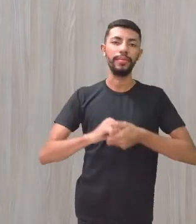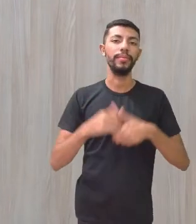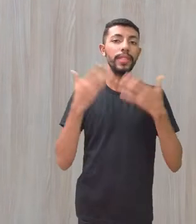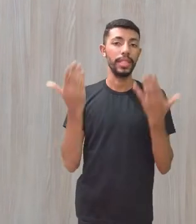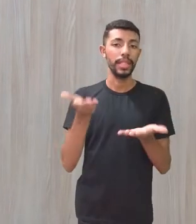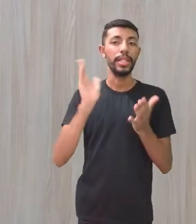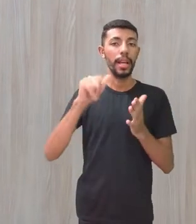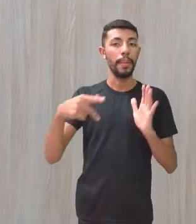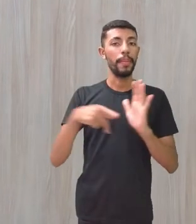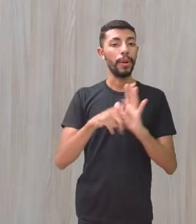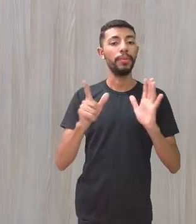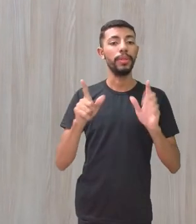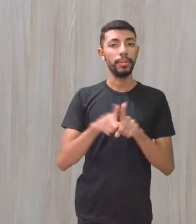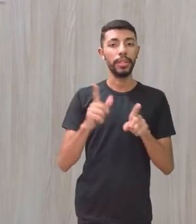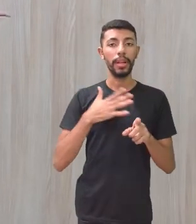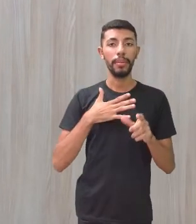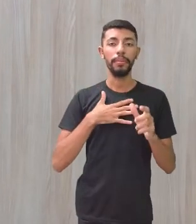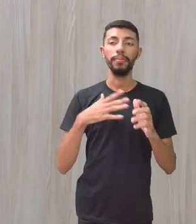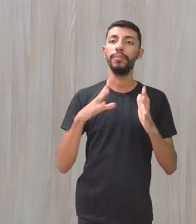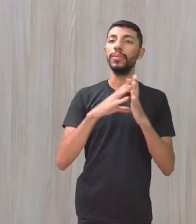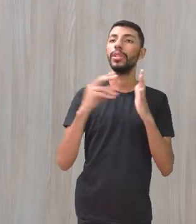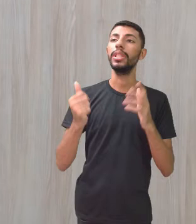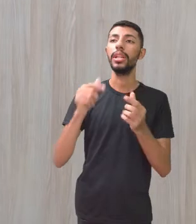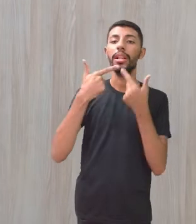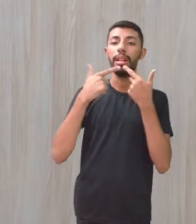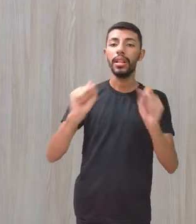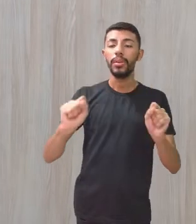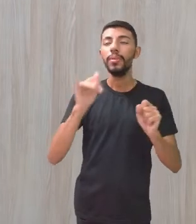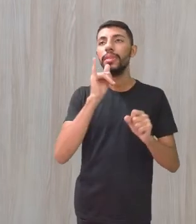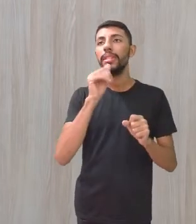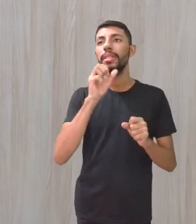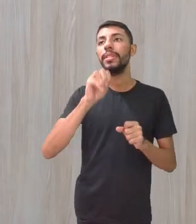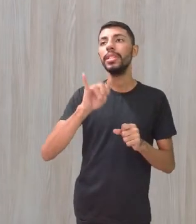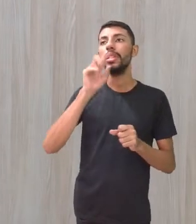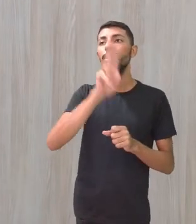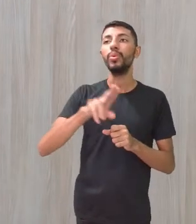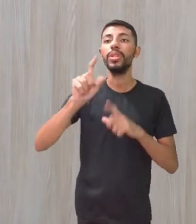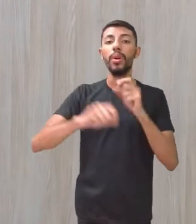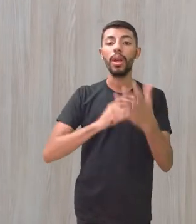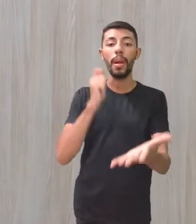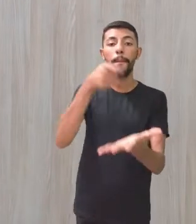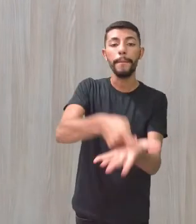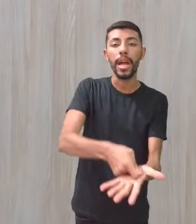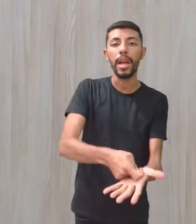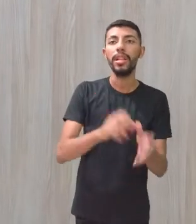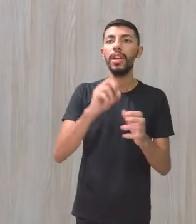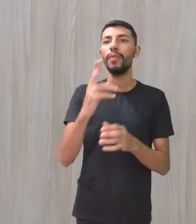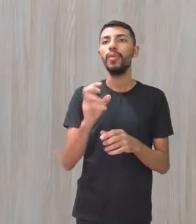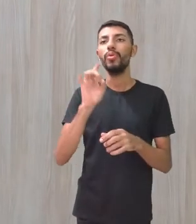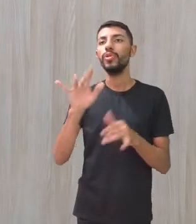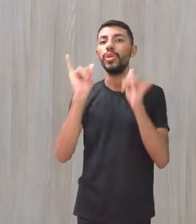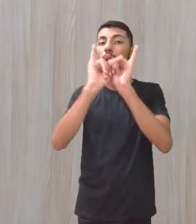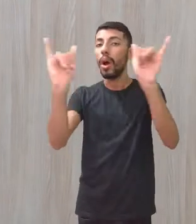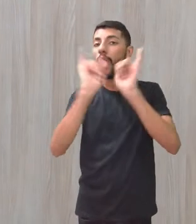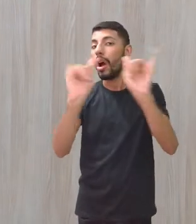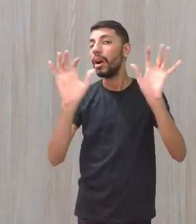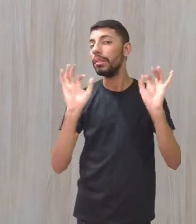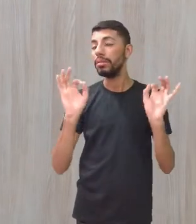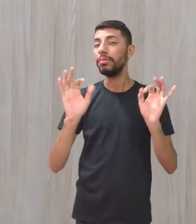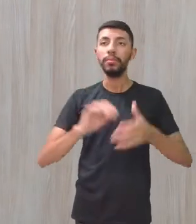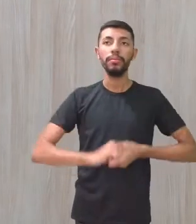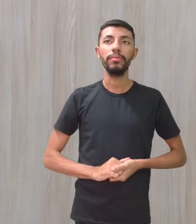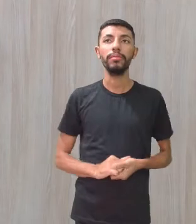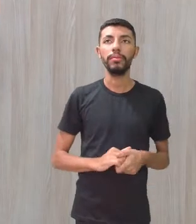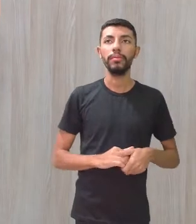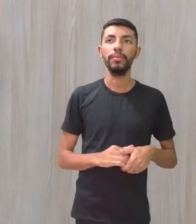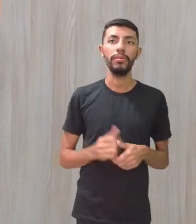minha linguagem também. Se eu uso imperativo, se eu tento só instruir, passar informações, tá certo?